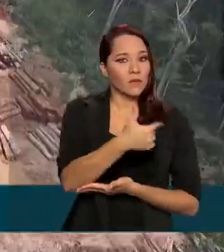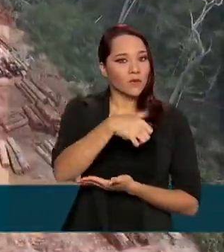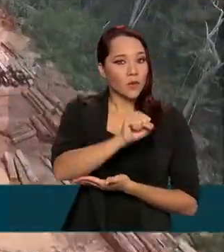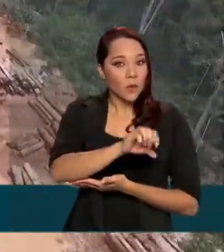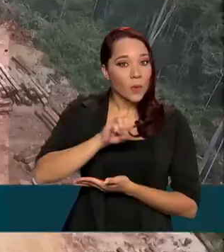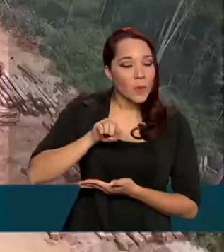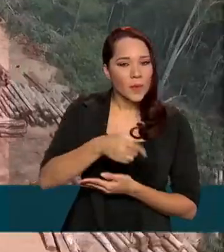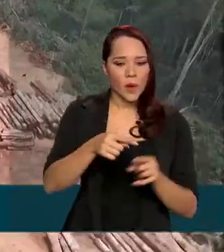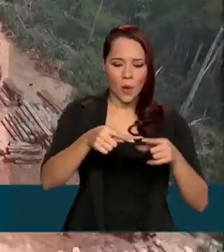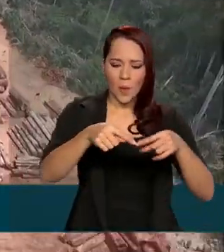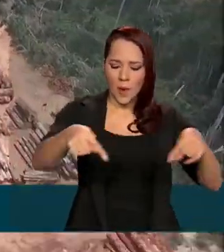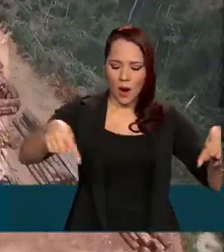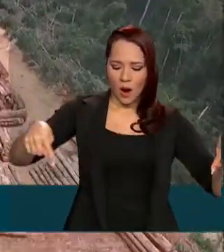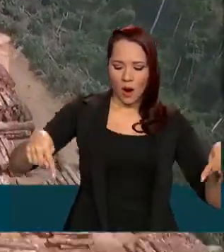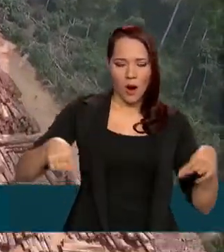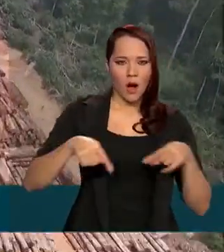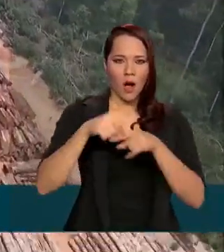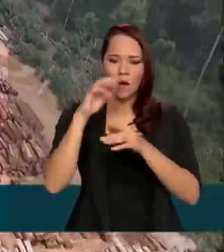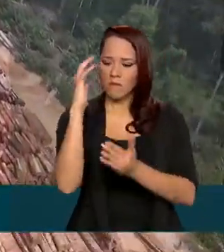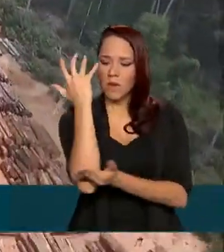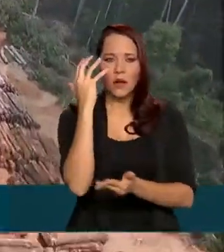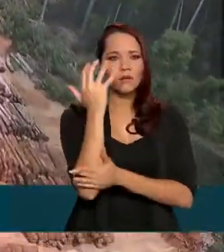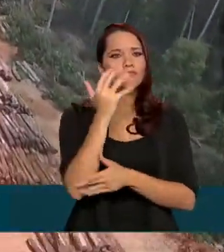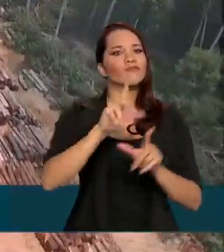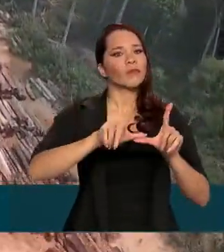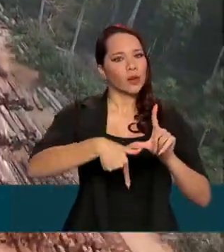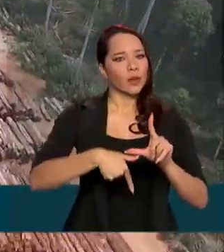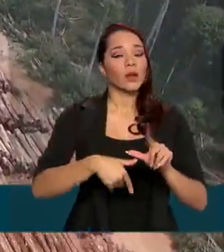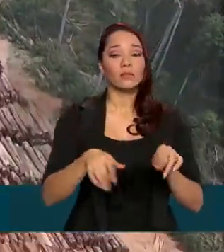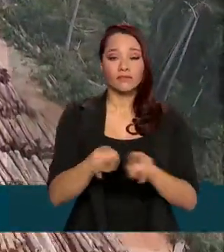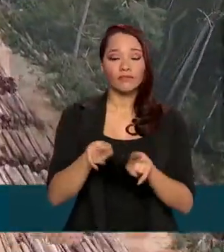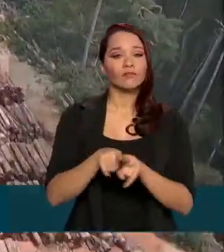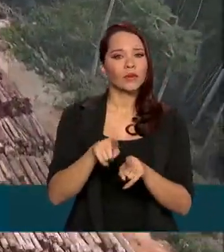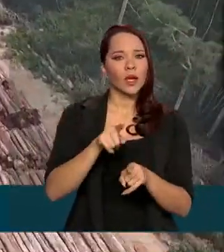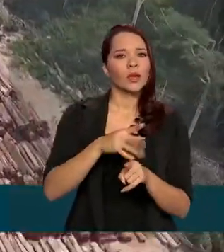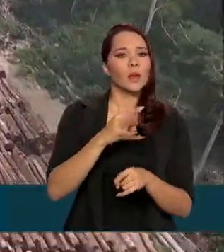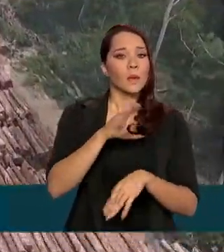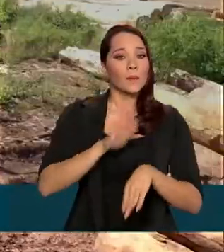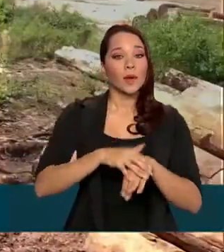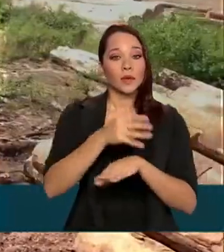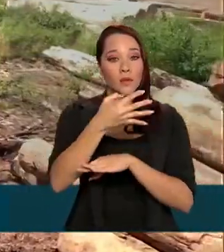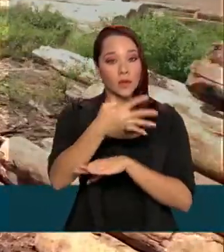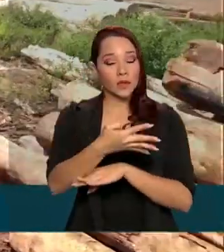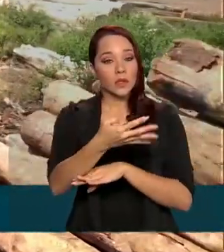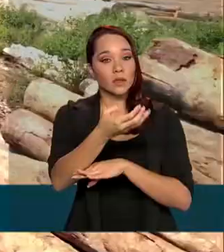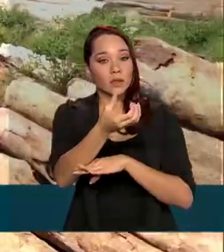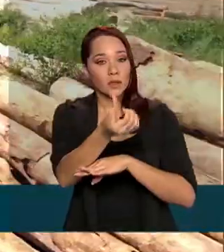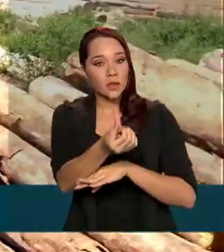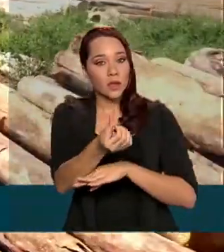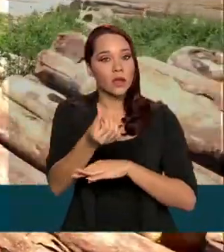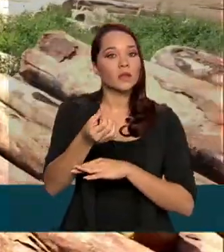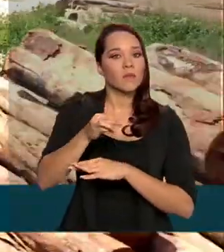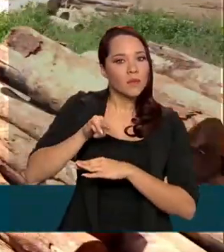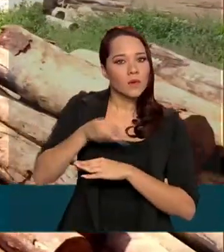mil metros cúbicos de madeira ilegal e aplicados mais de 406 milhões de reais em multas.